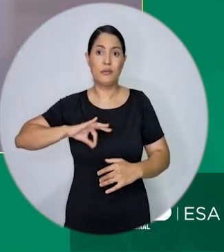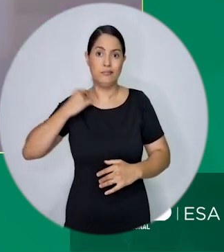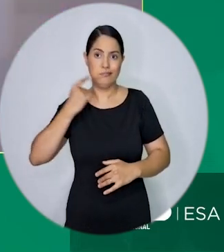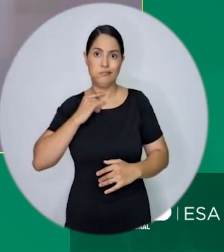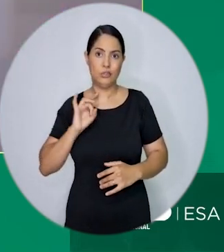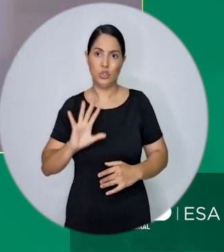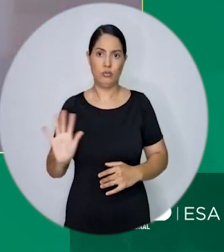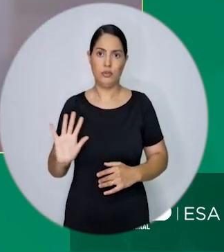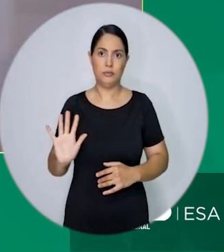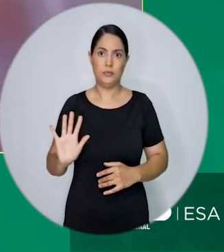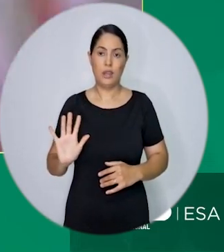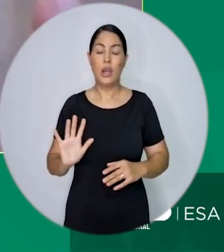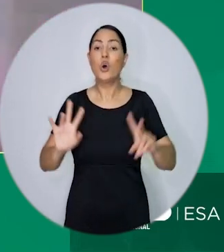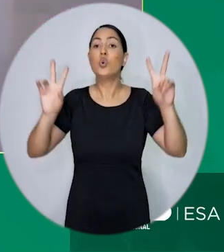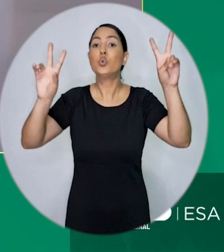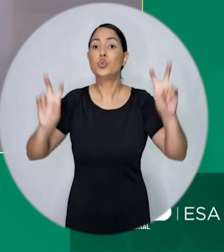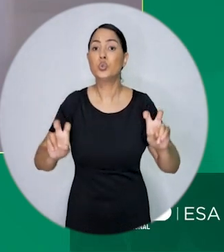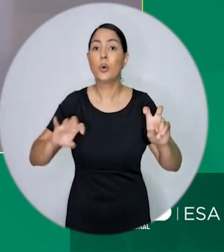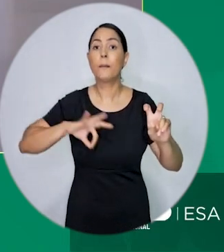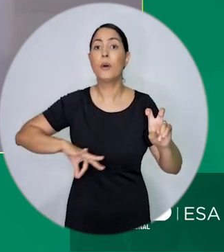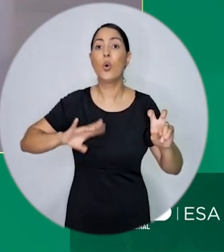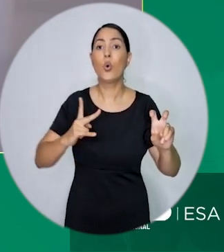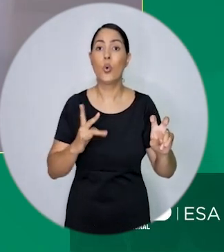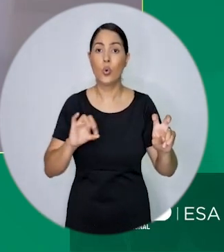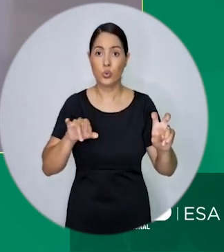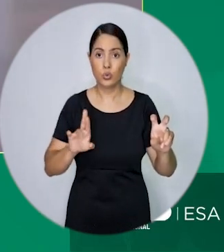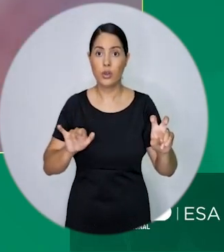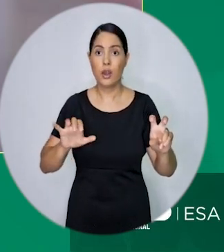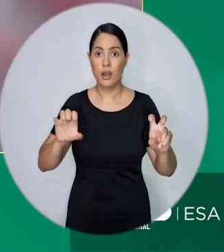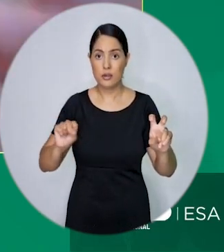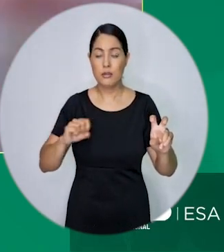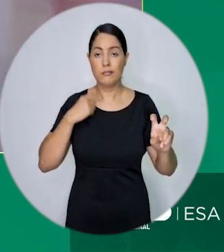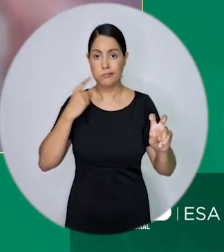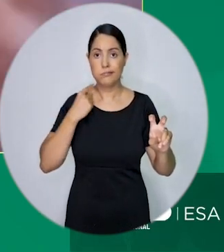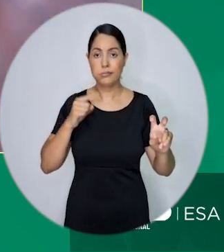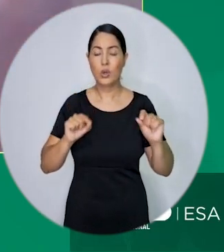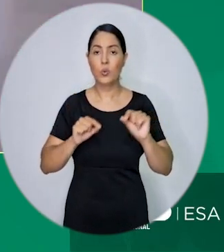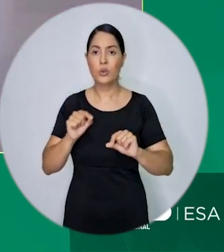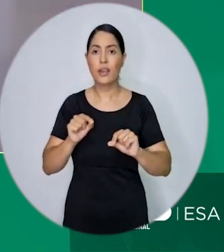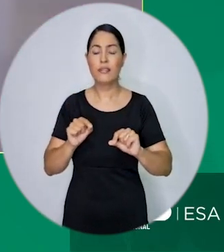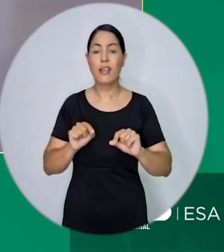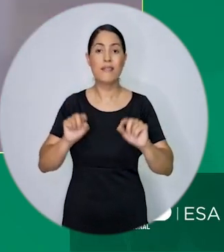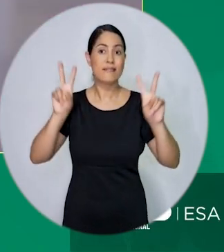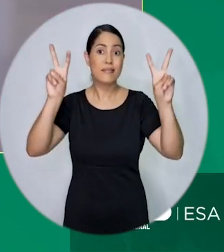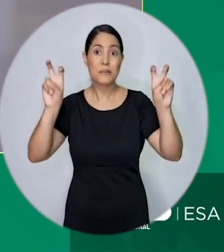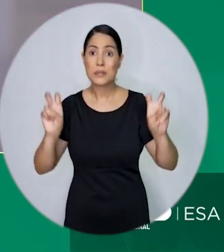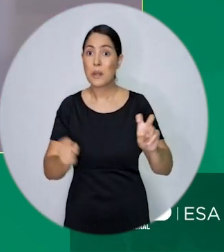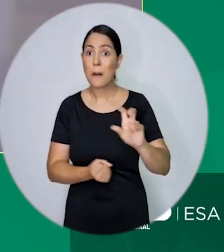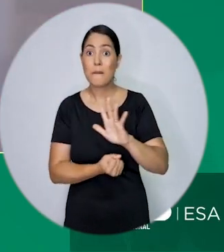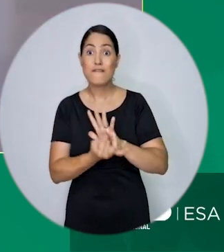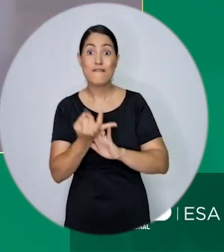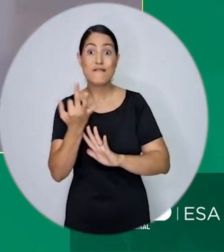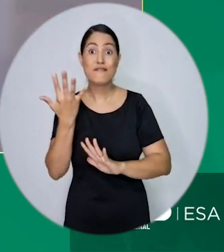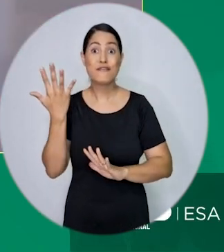advogado, o tema honorários advocatícios, ele é composto por um plexo de assuntos.